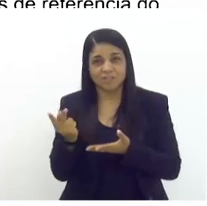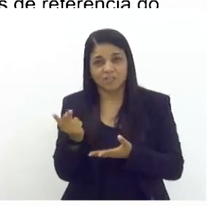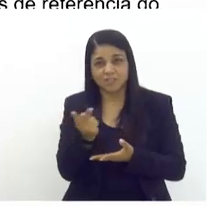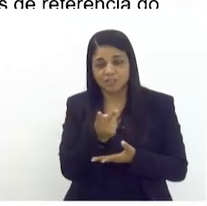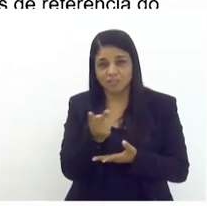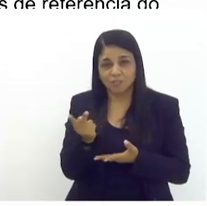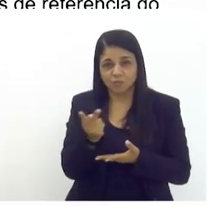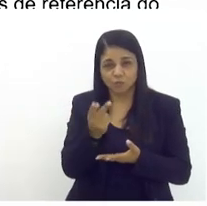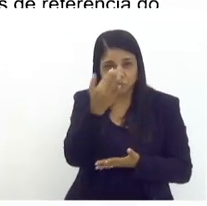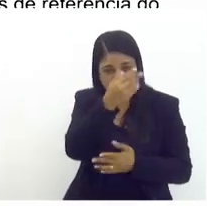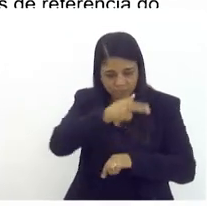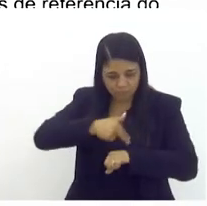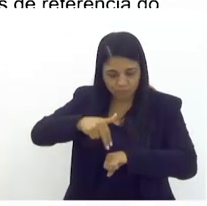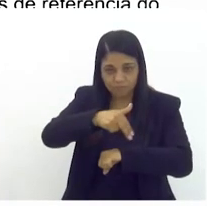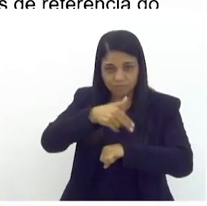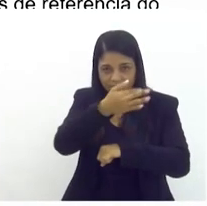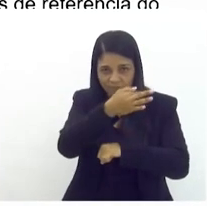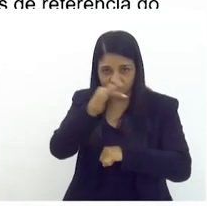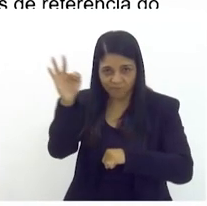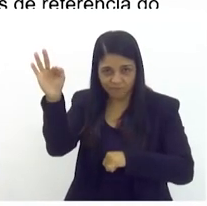esferas federativas